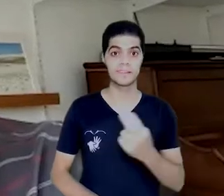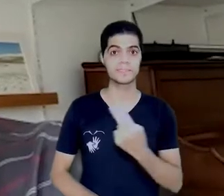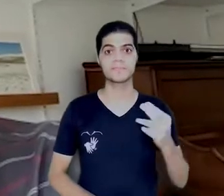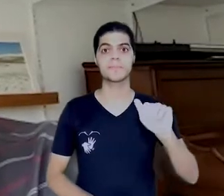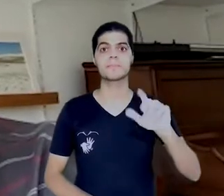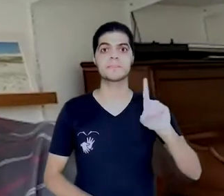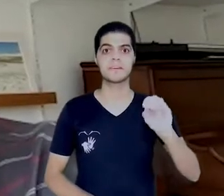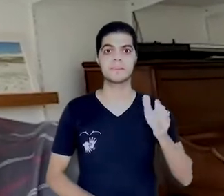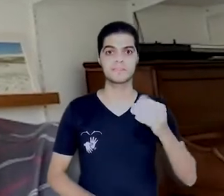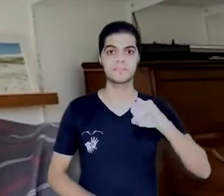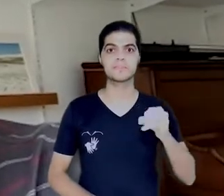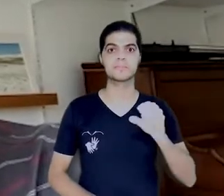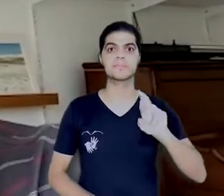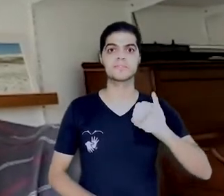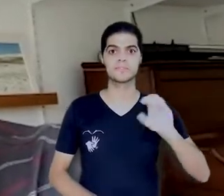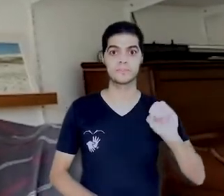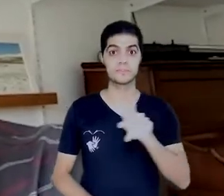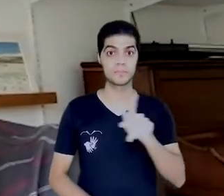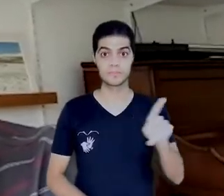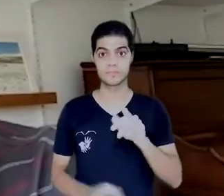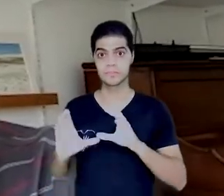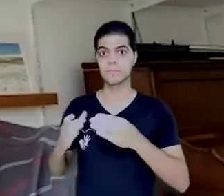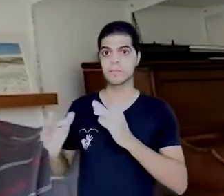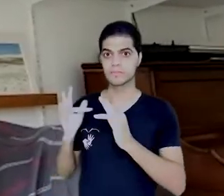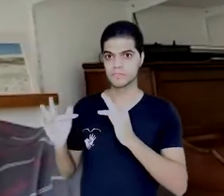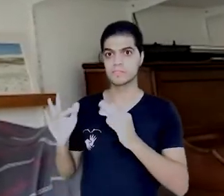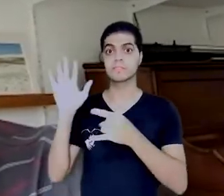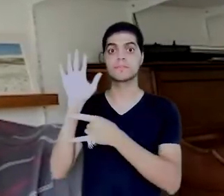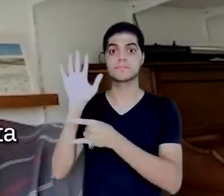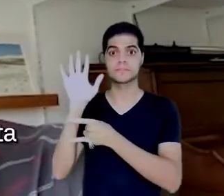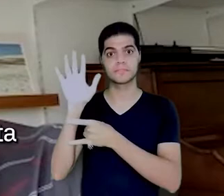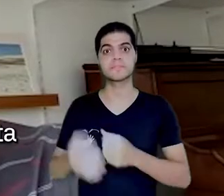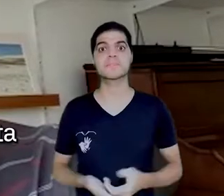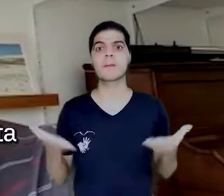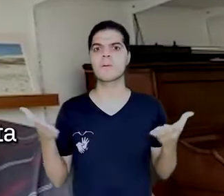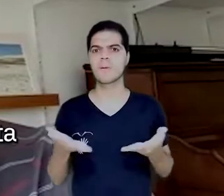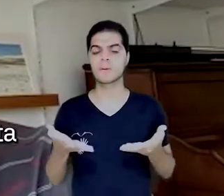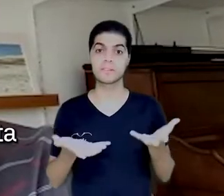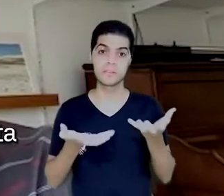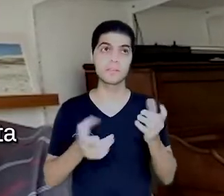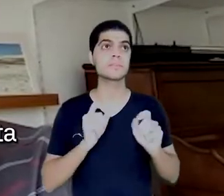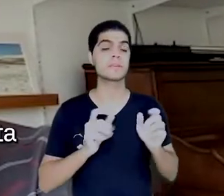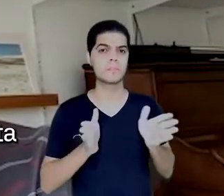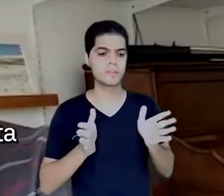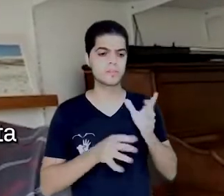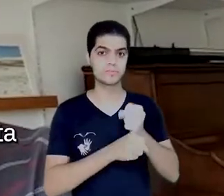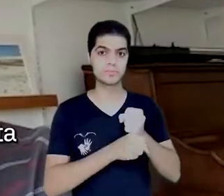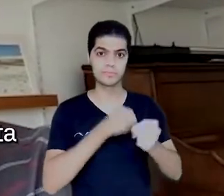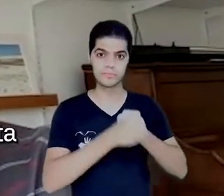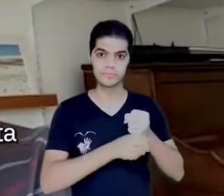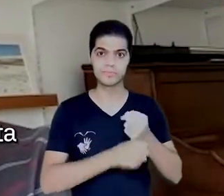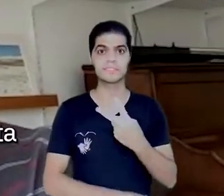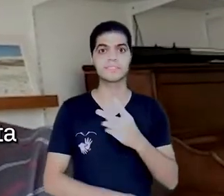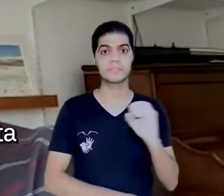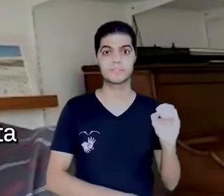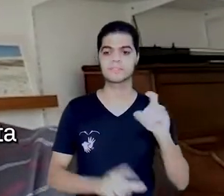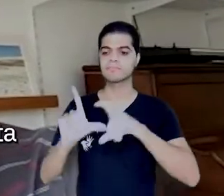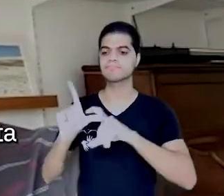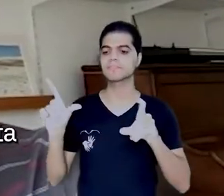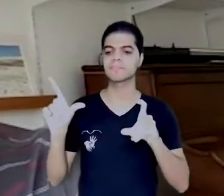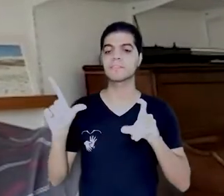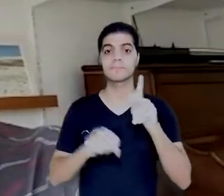Olá, meu nome é Ado Jório, sou professor do Departamento de Física do UFMG. Neste momento em que o Brasil completa 200 anos de